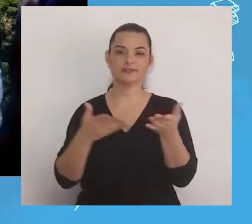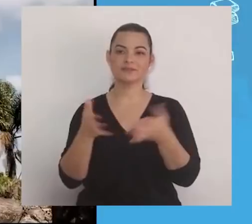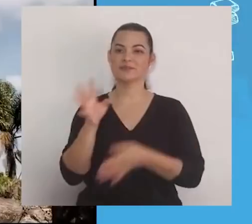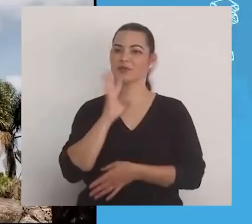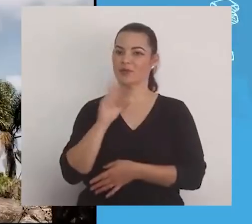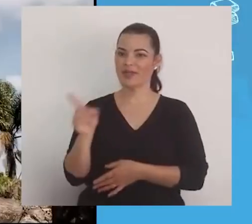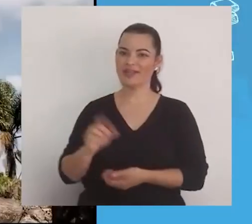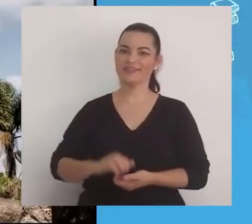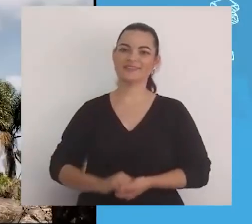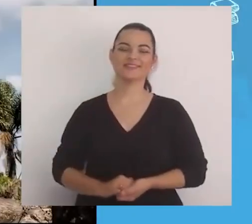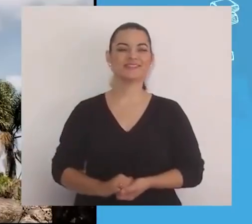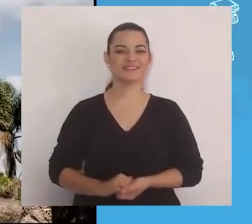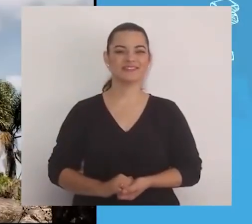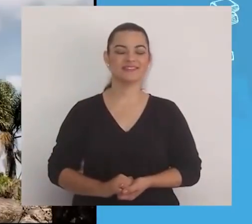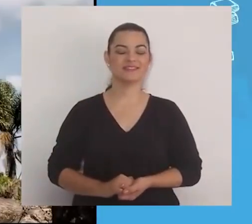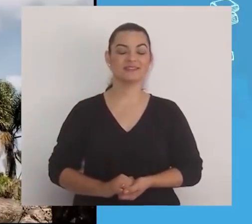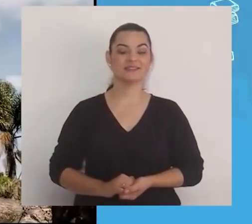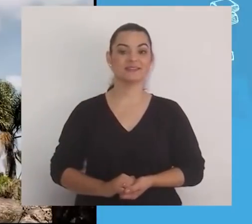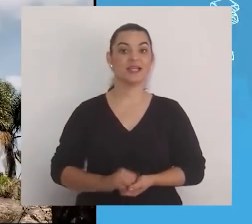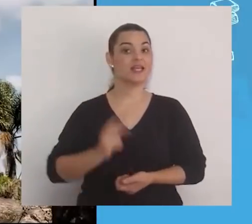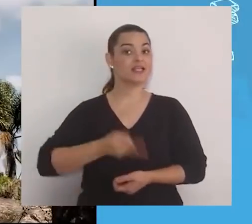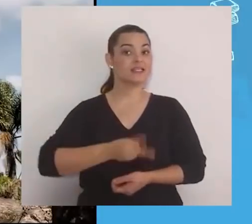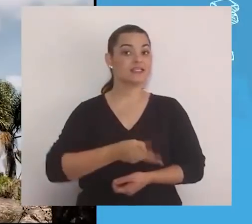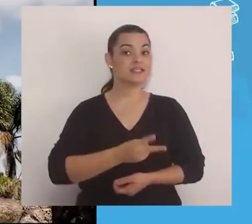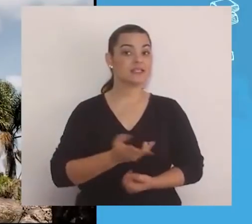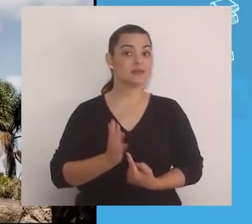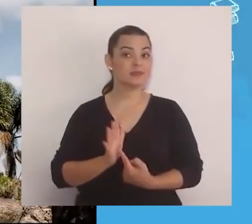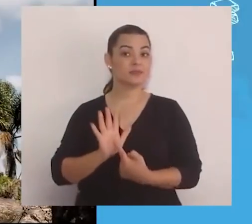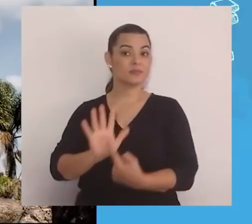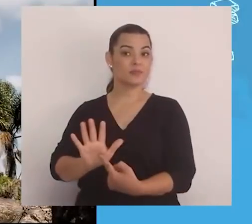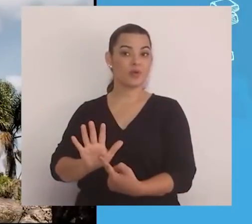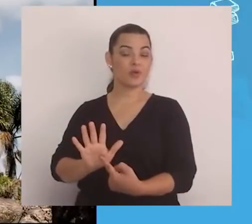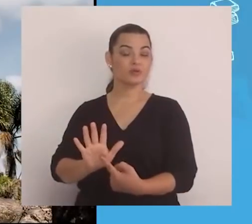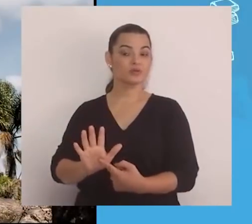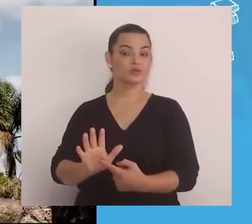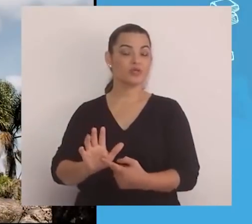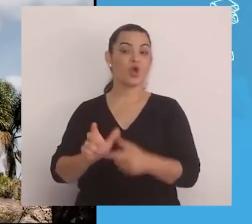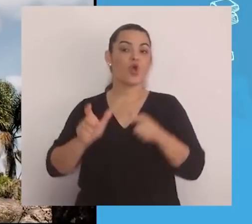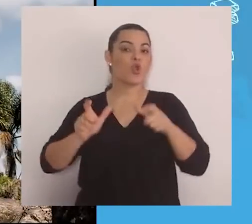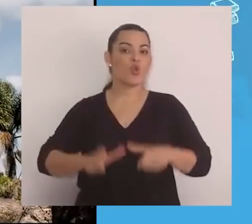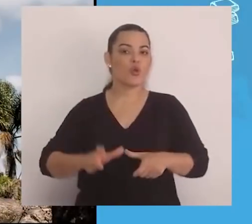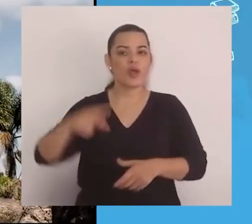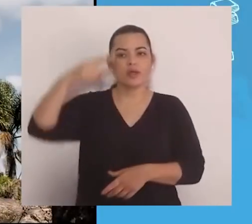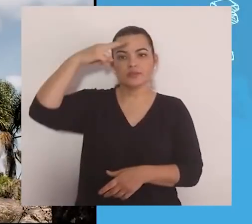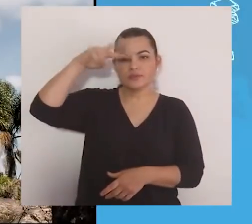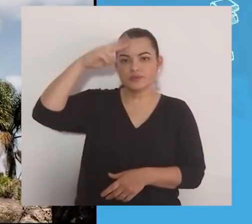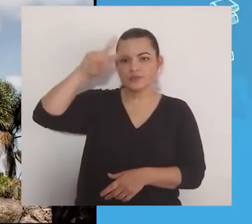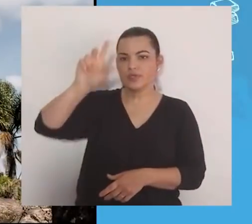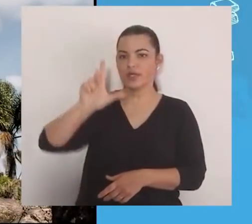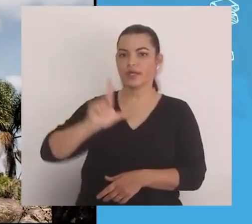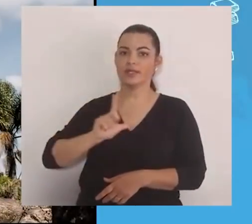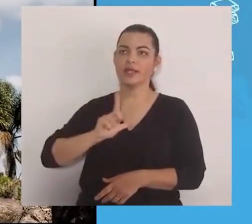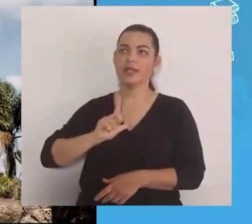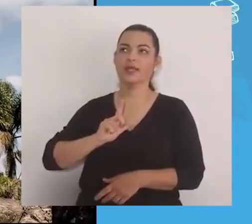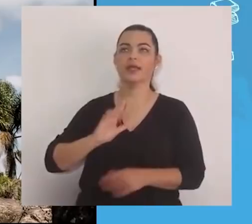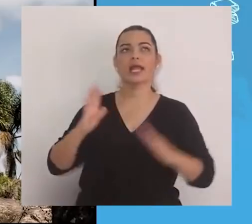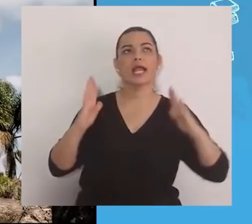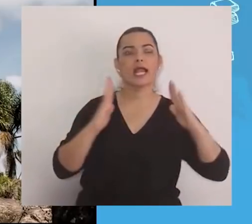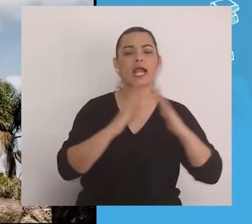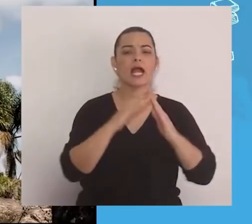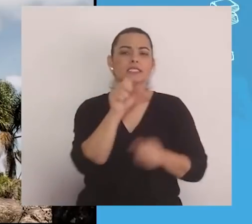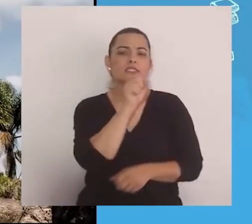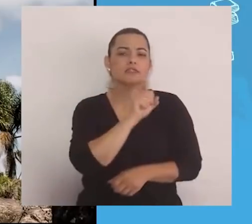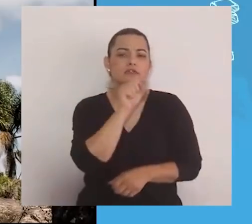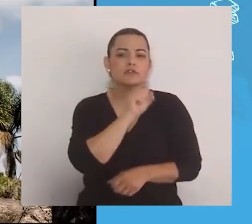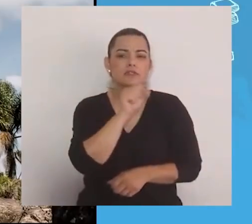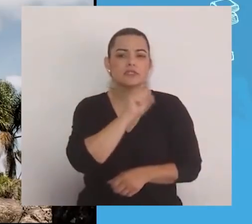e as próprias cataratas, né, que são as quedas d'água aí, elas possam ser preservadas, a região toda ela